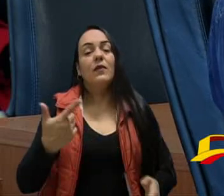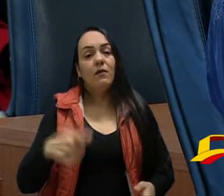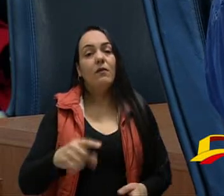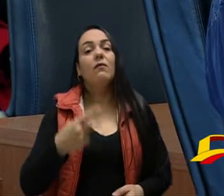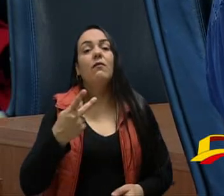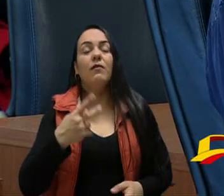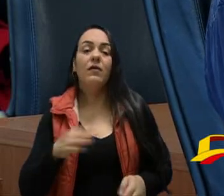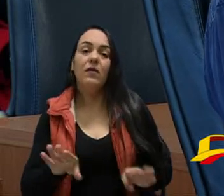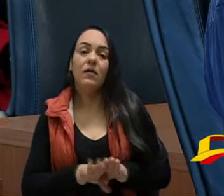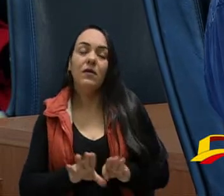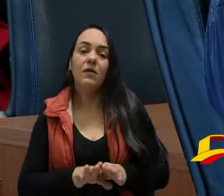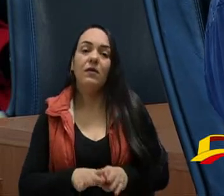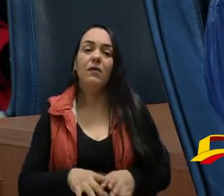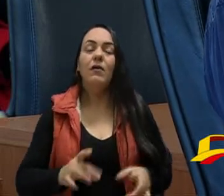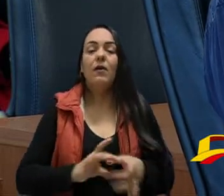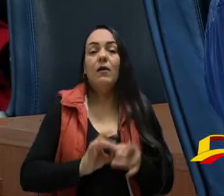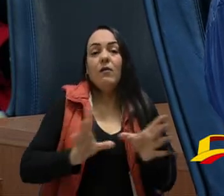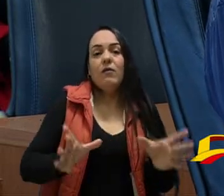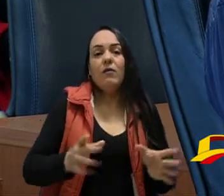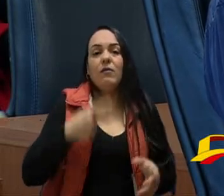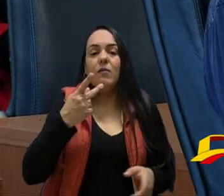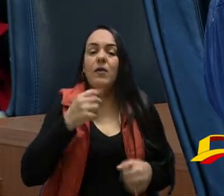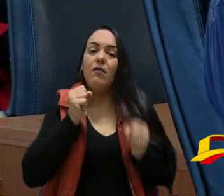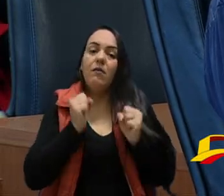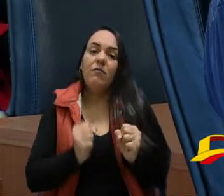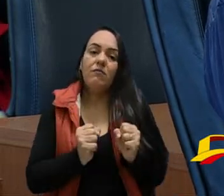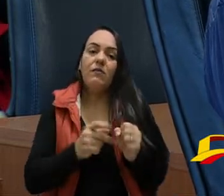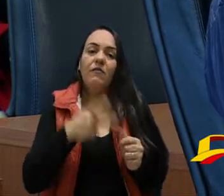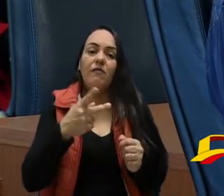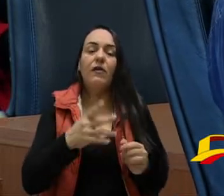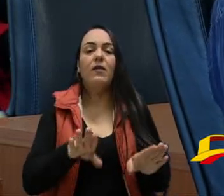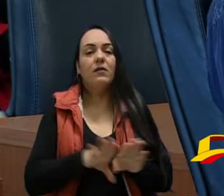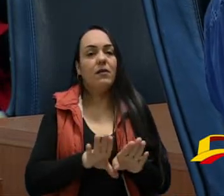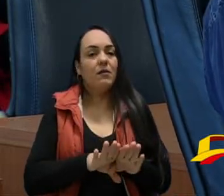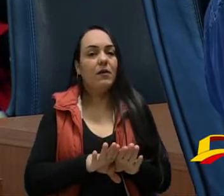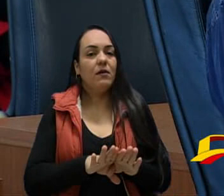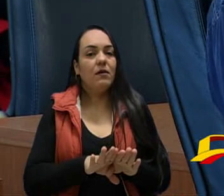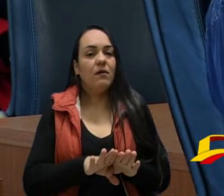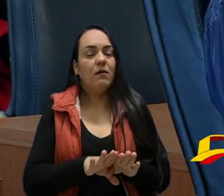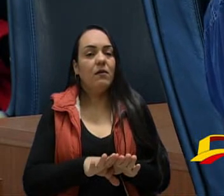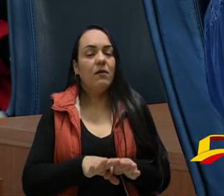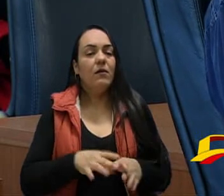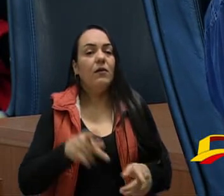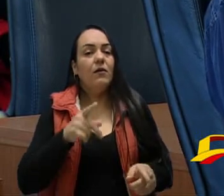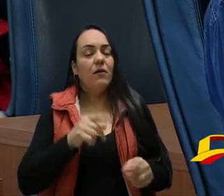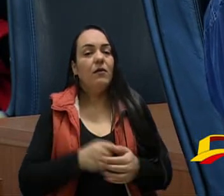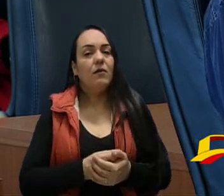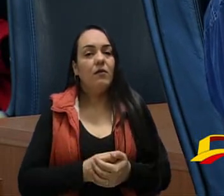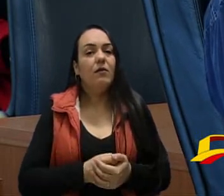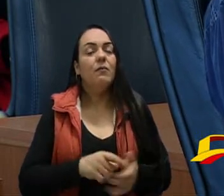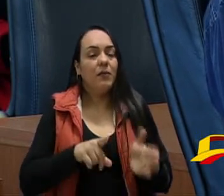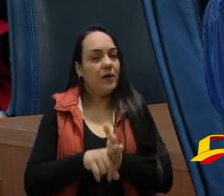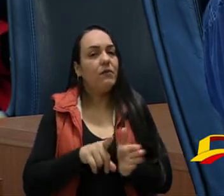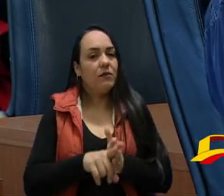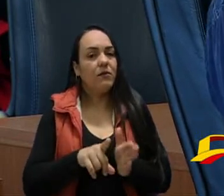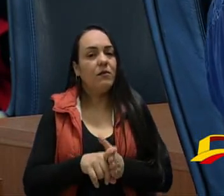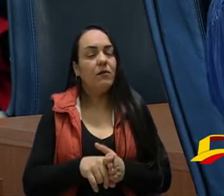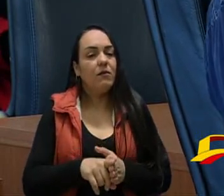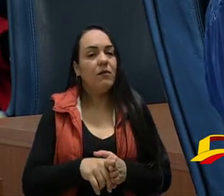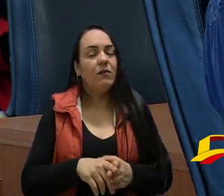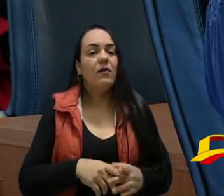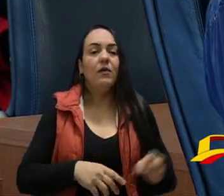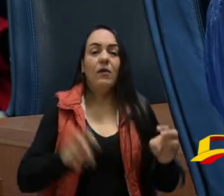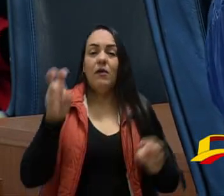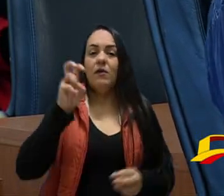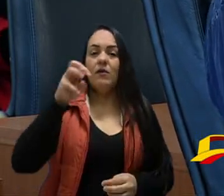outra coisa já que lhe foi dada abertura que nós pudéssemos falar isso presidente da da questão do do grupo dos